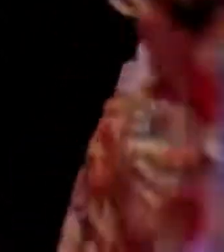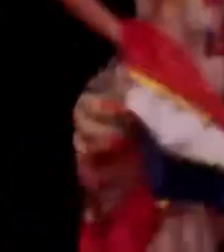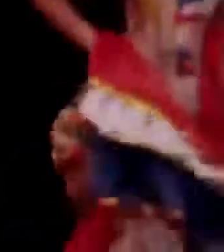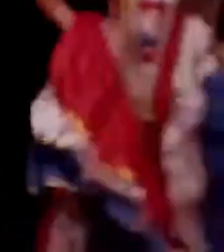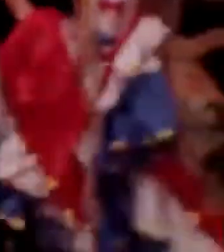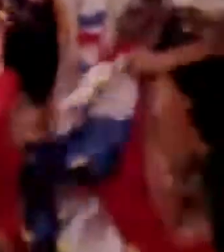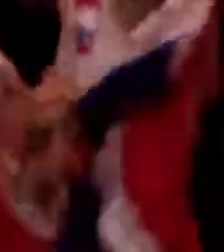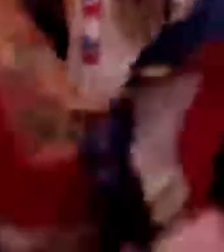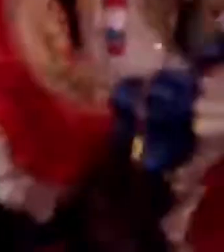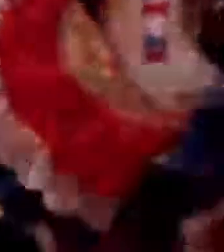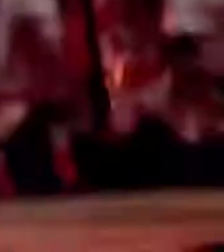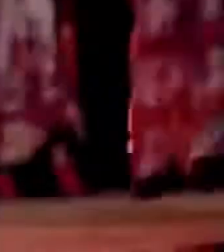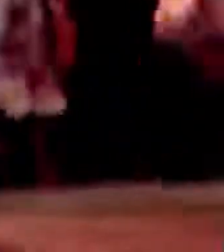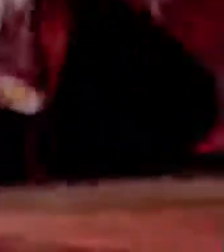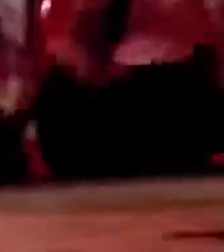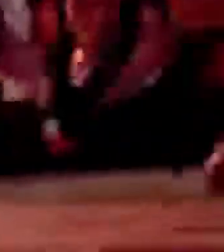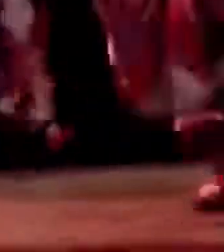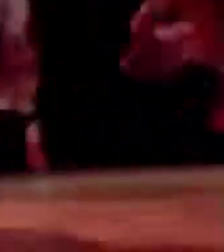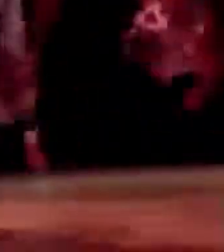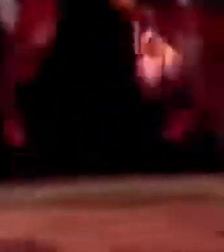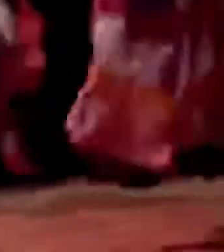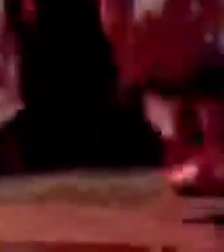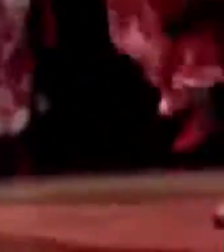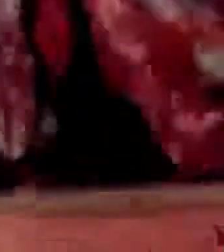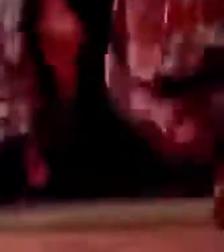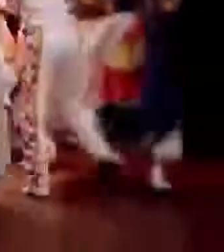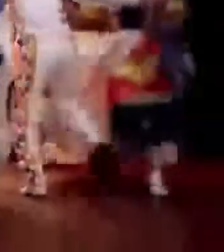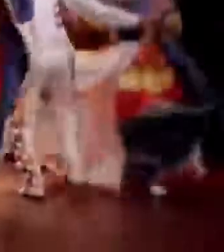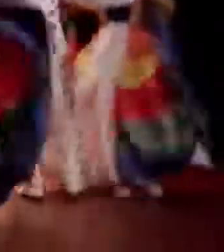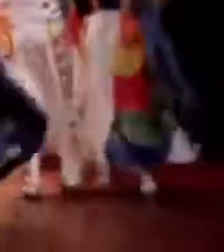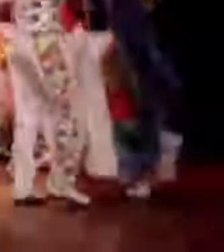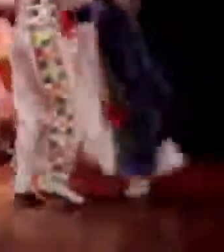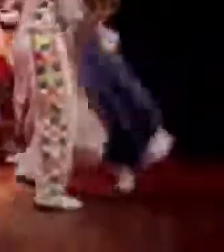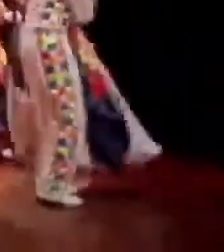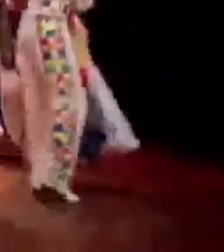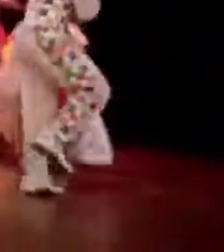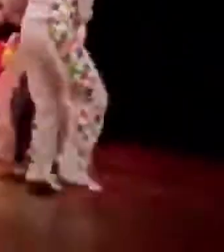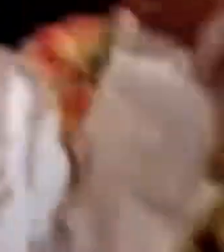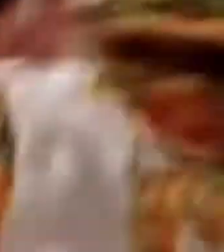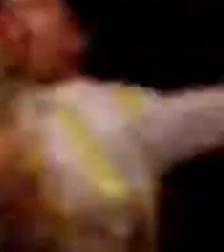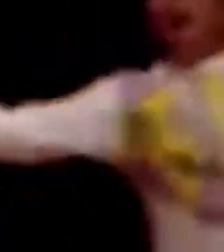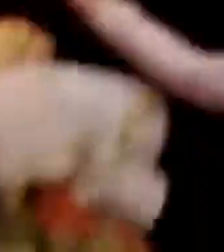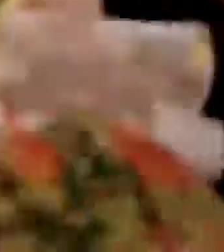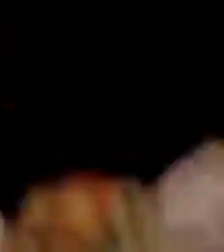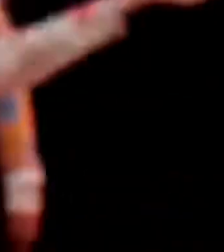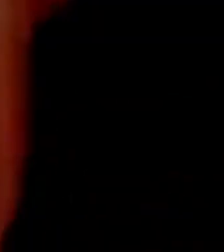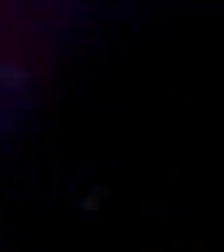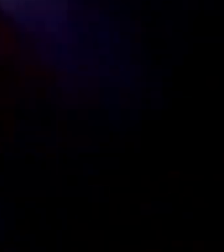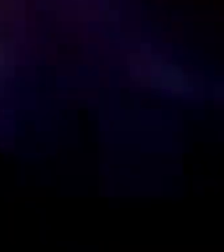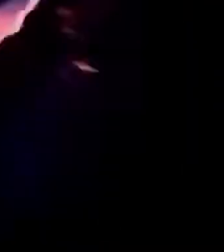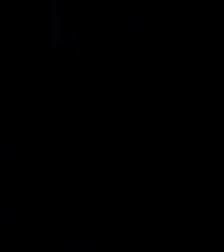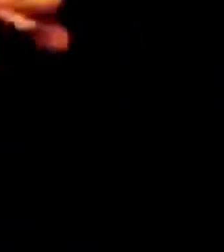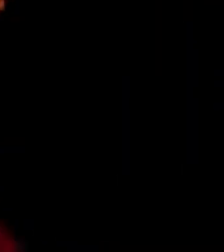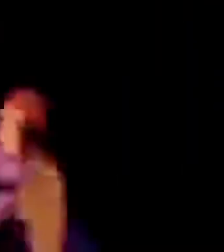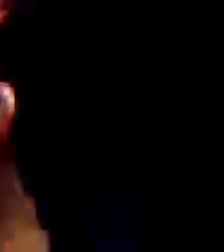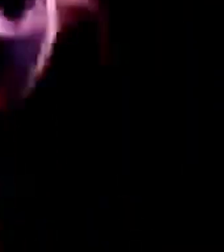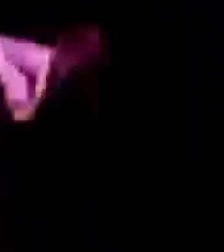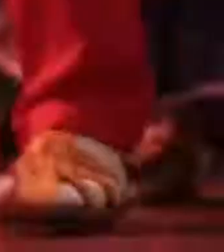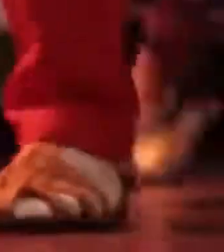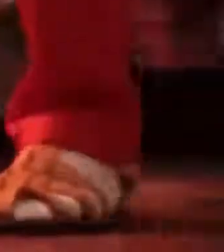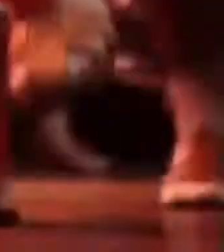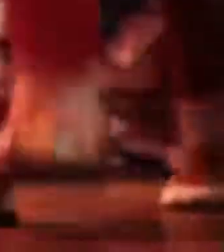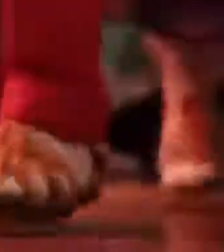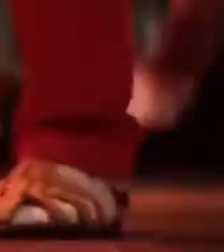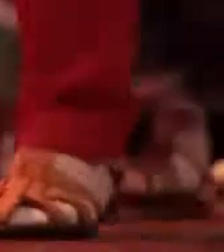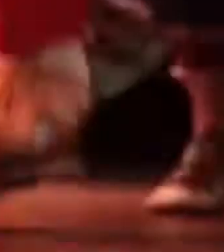a tradição. Três com siricora miudinha, três com siricora miúda, três com siricora